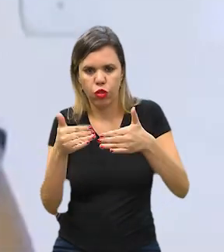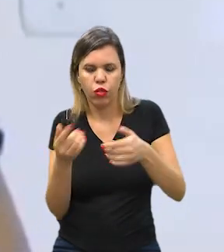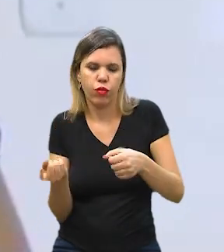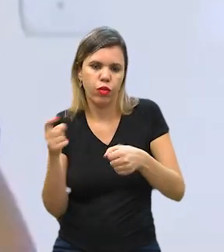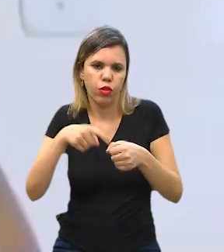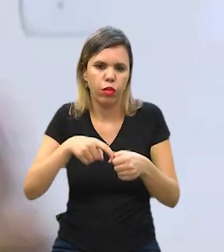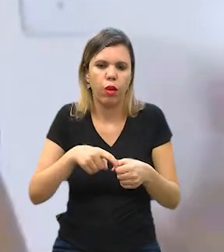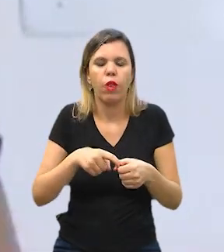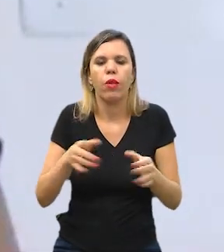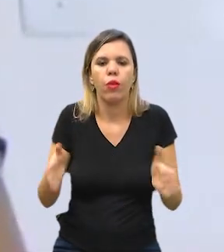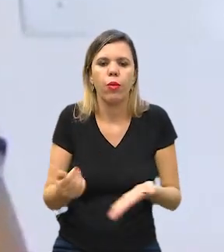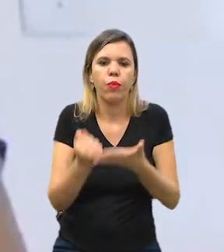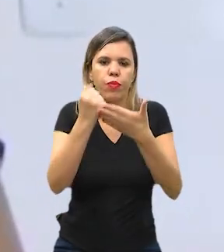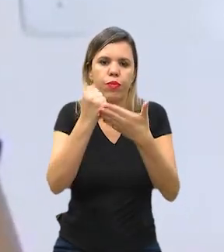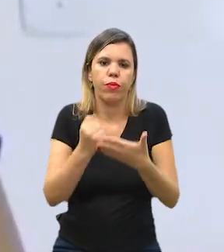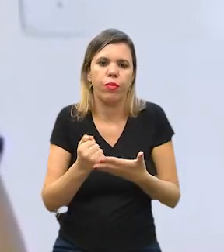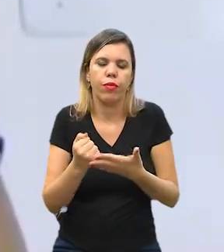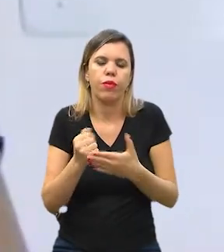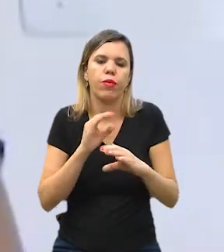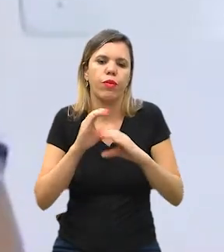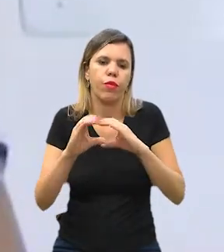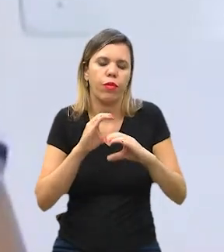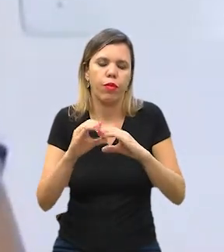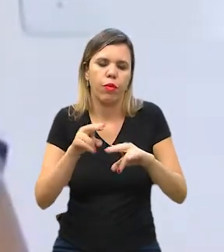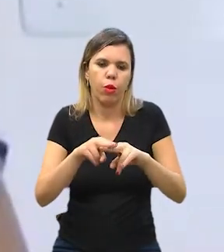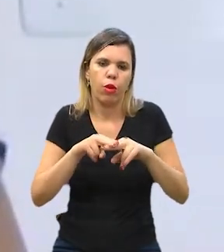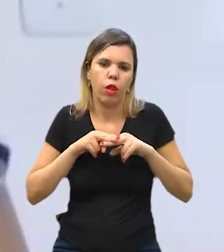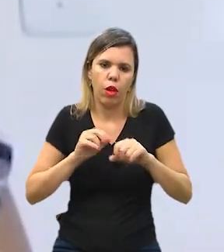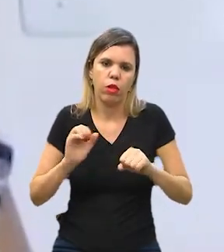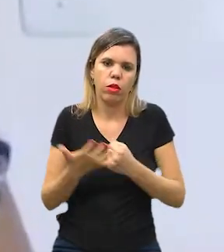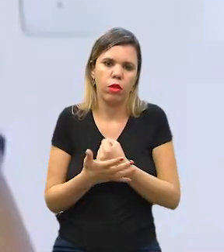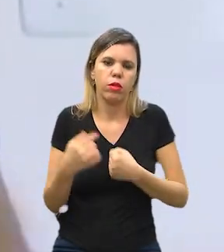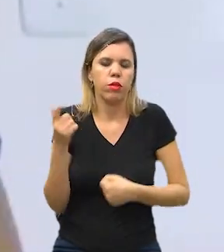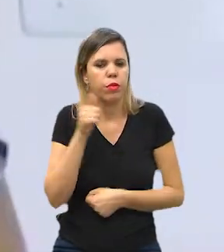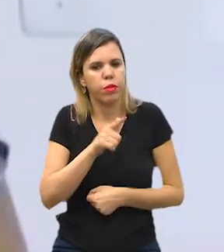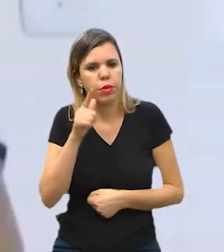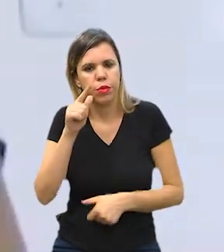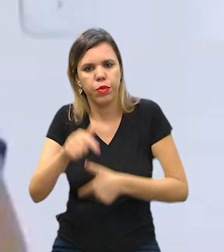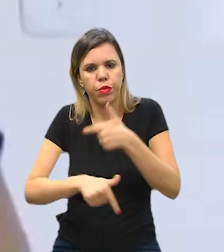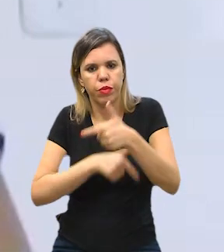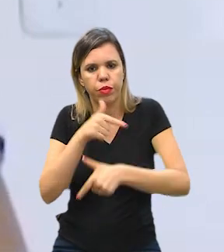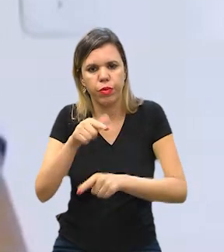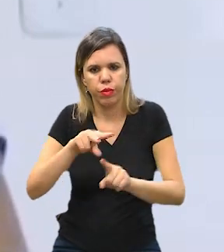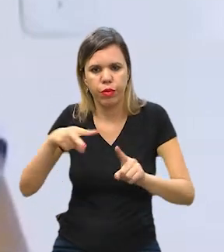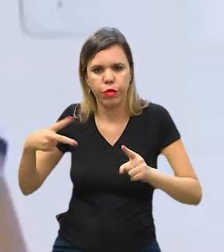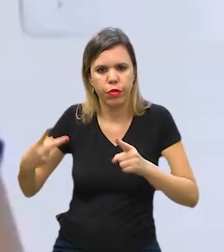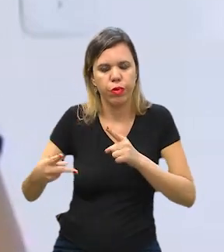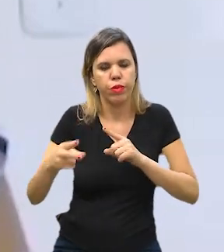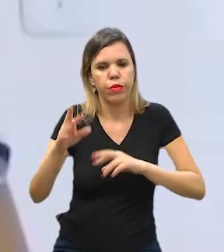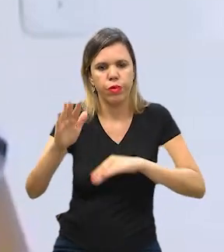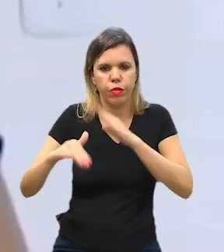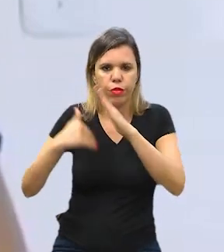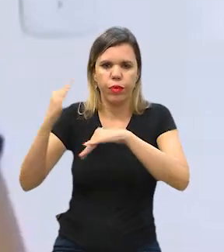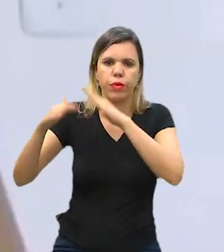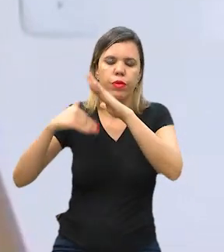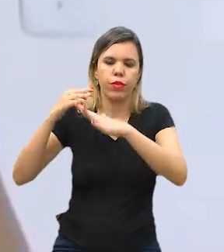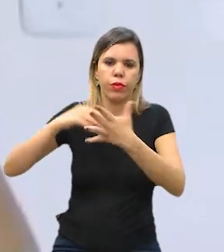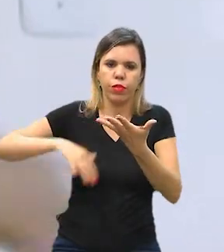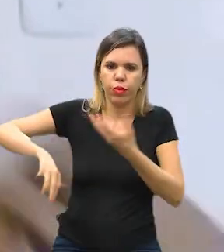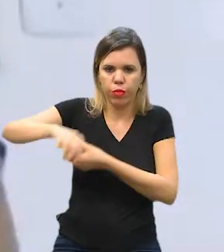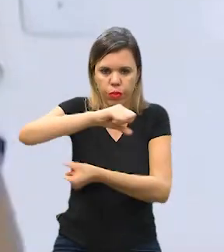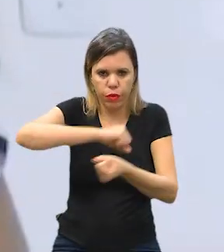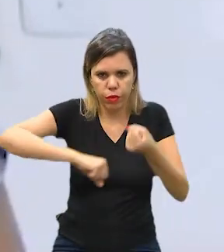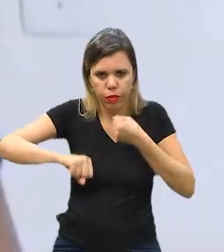Favela, ela se voltou para contribuir em toda a comunicação da pandemia. Nós conseguimos trabalhar alguns aspectos